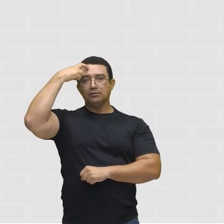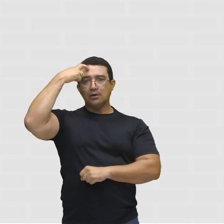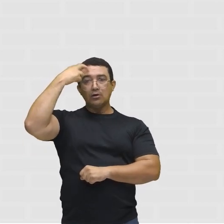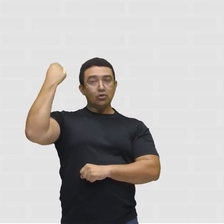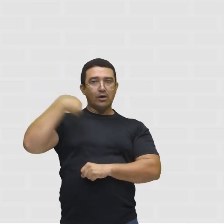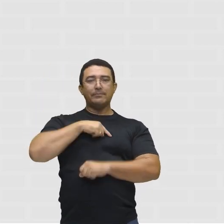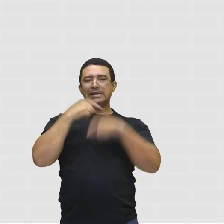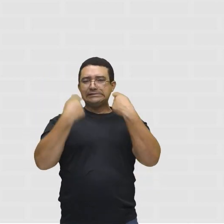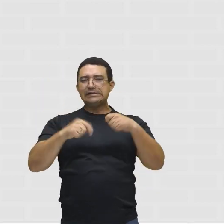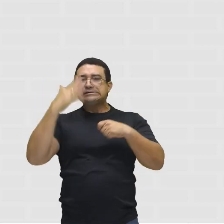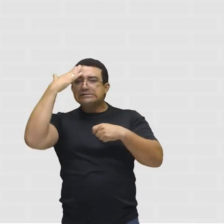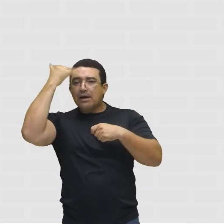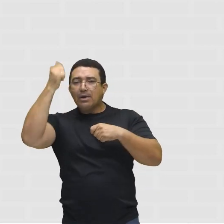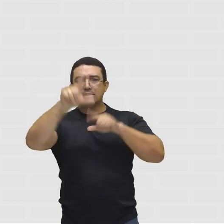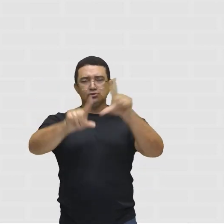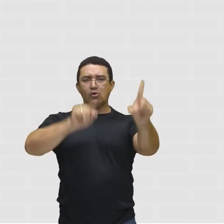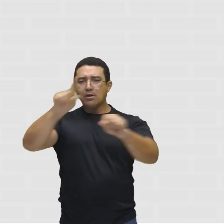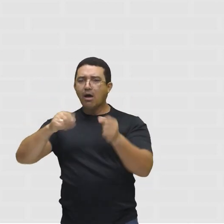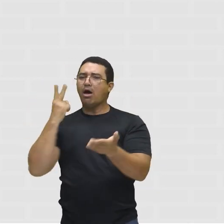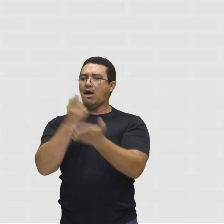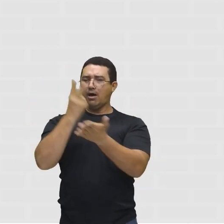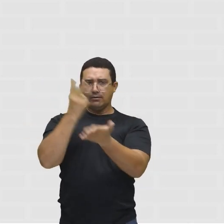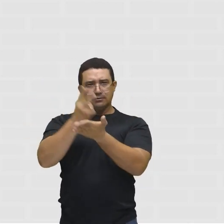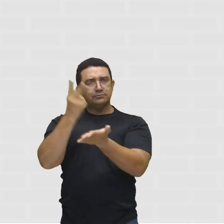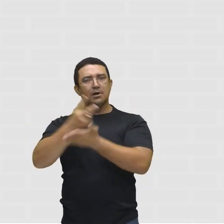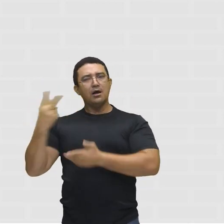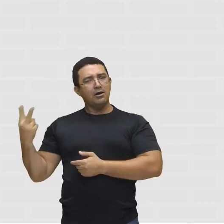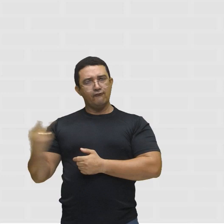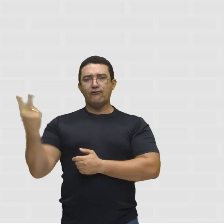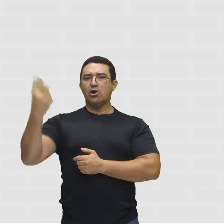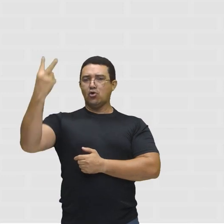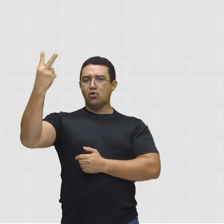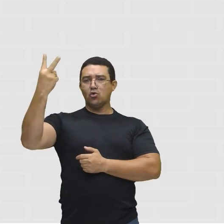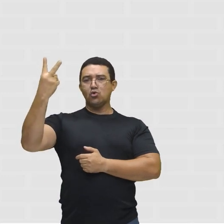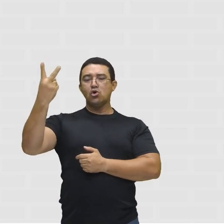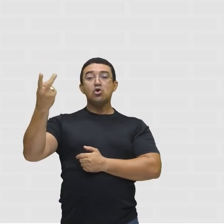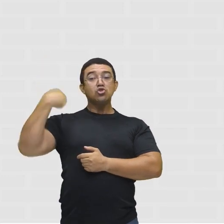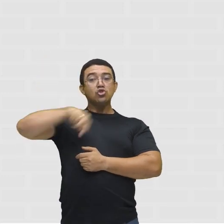escolhas, sempre valorizando. E não esquecendo,